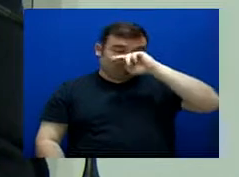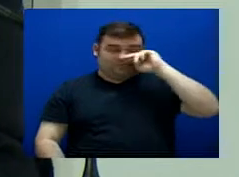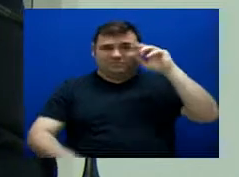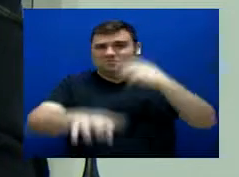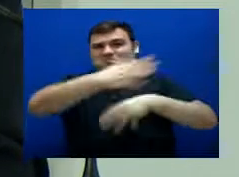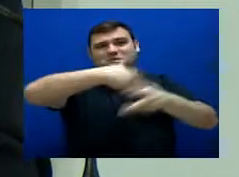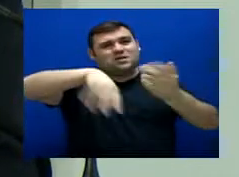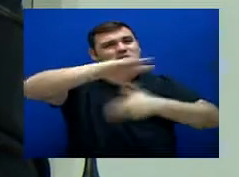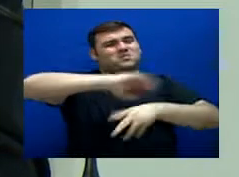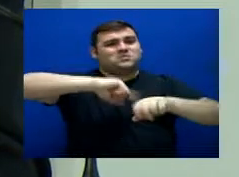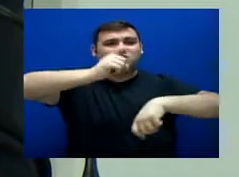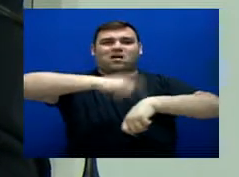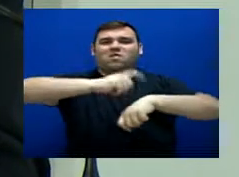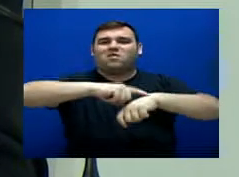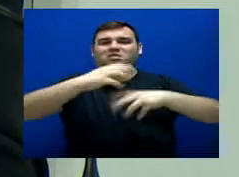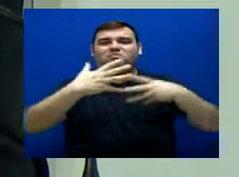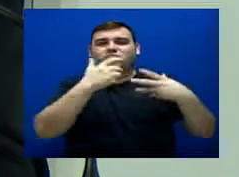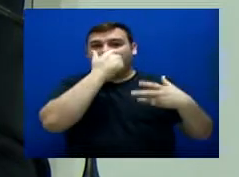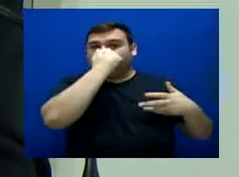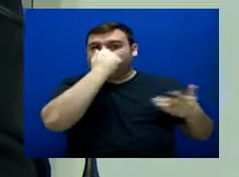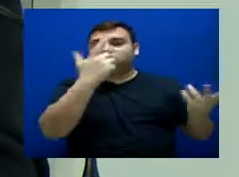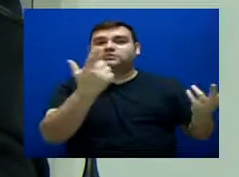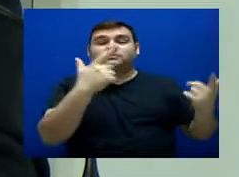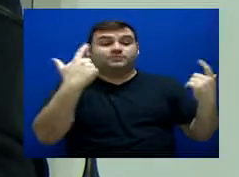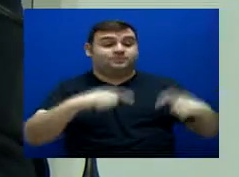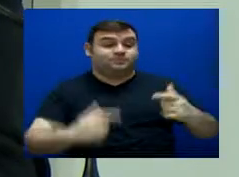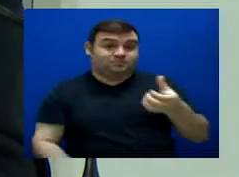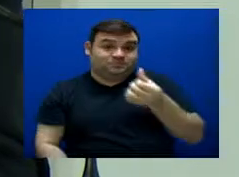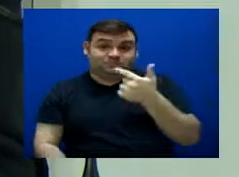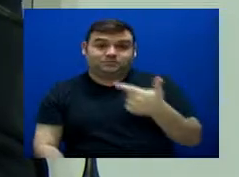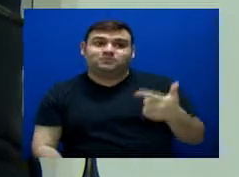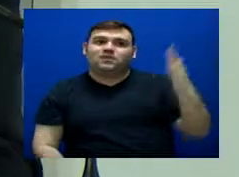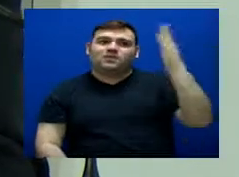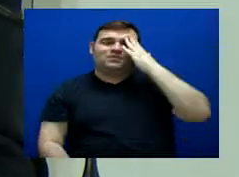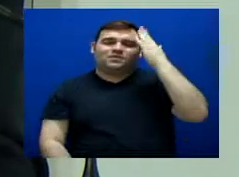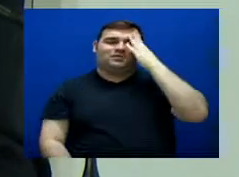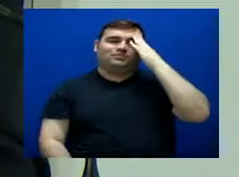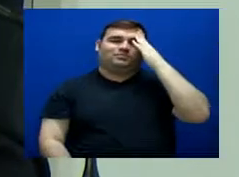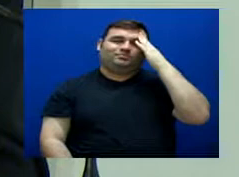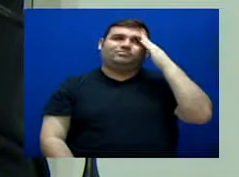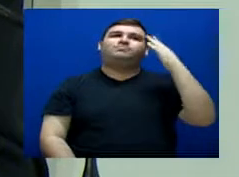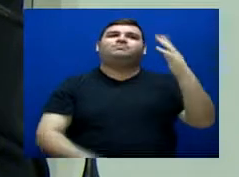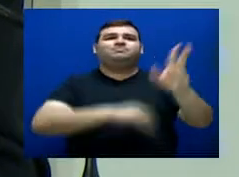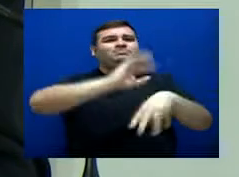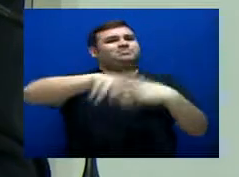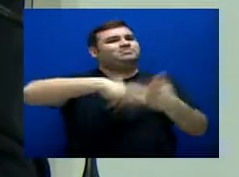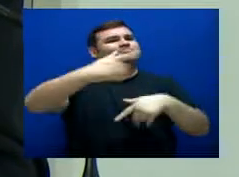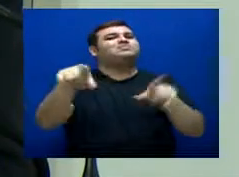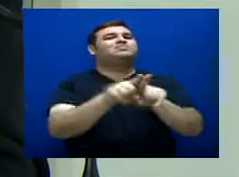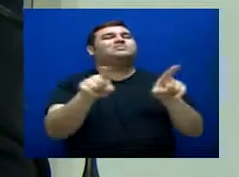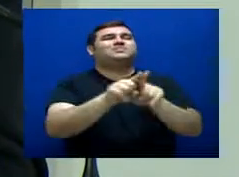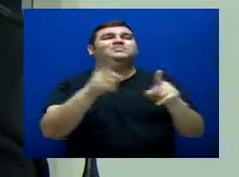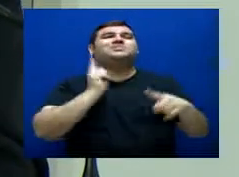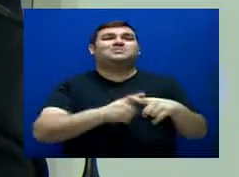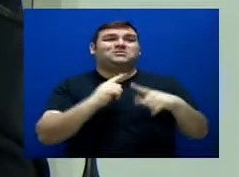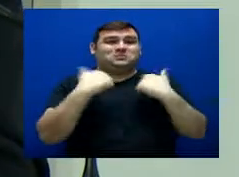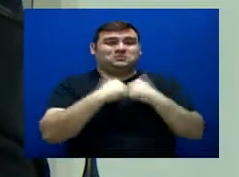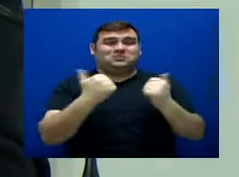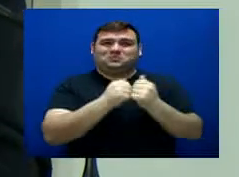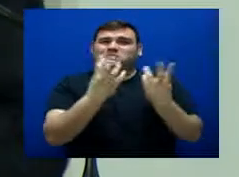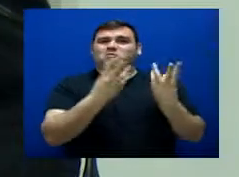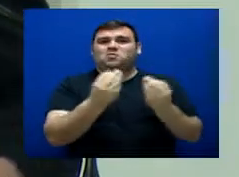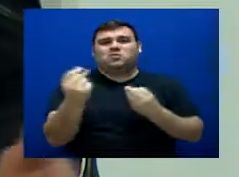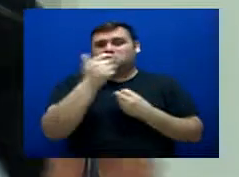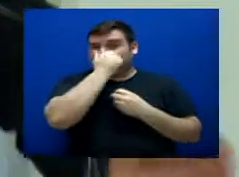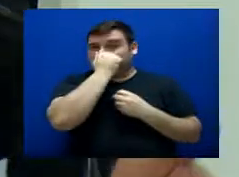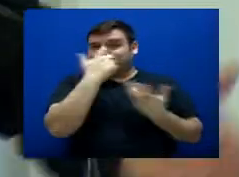caos completo nos horários de pico. Parque São Bento, vereador Militão, Vossa Excelência sabe o caos que é o horário de pico lá, porque os ônibus superlotados.